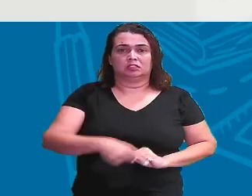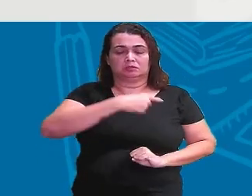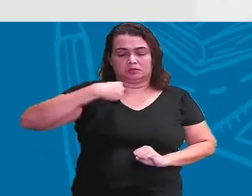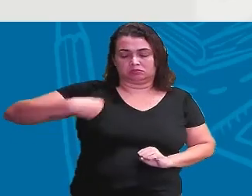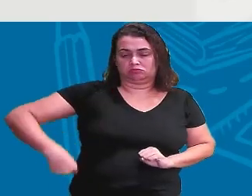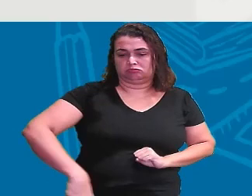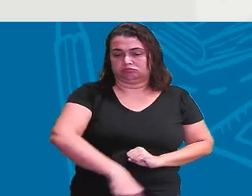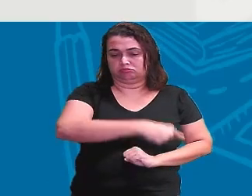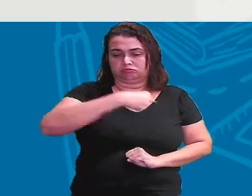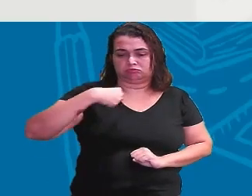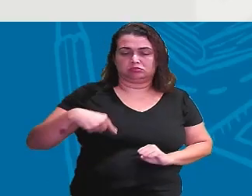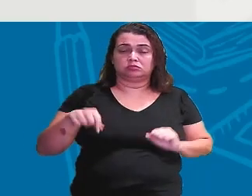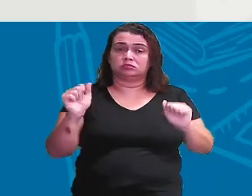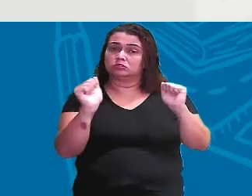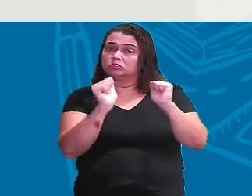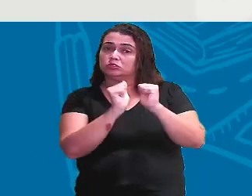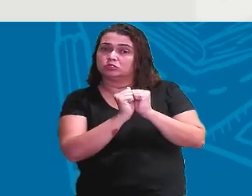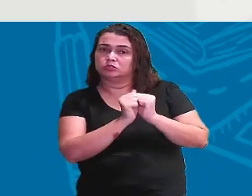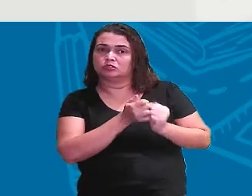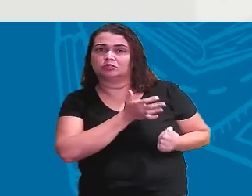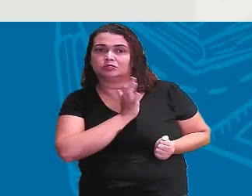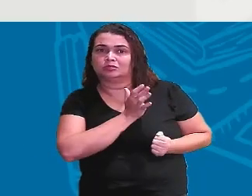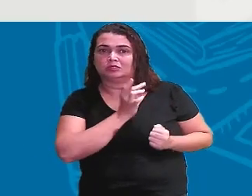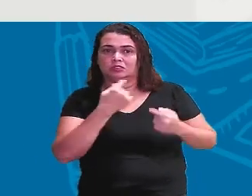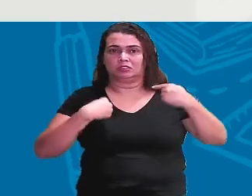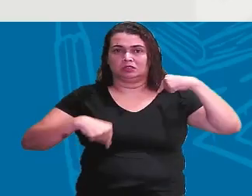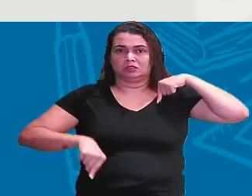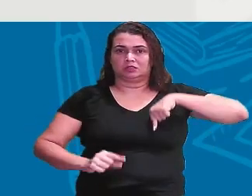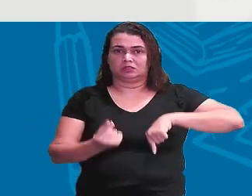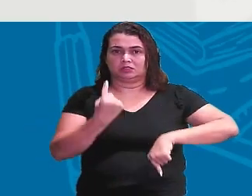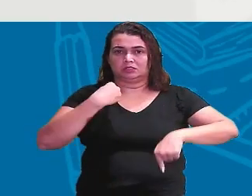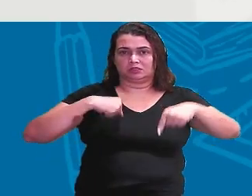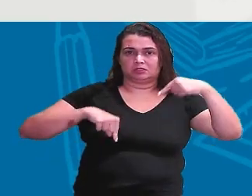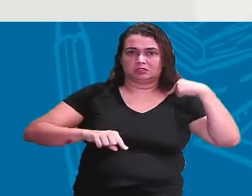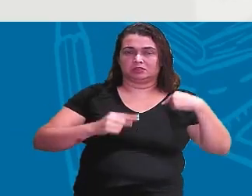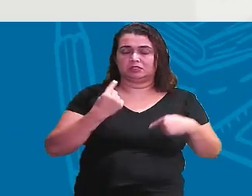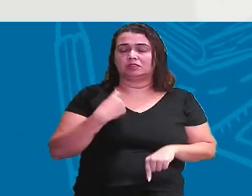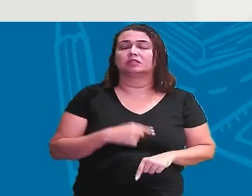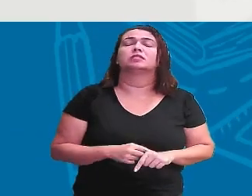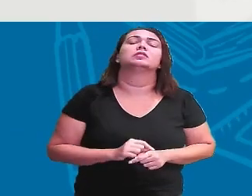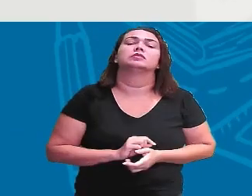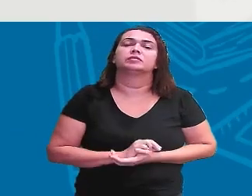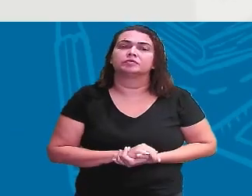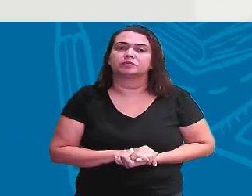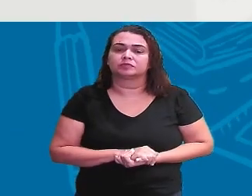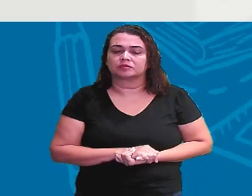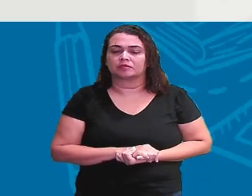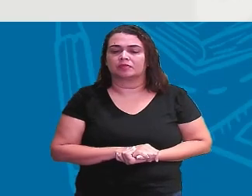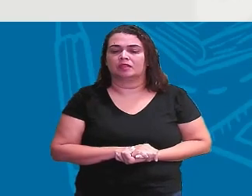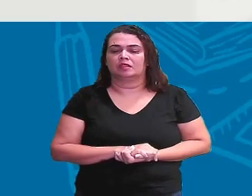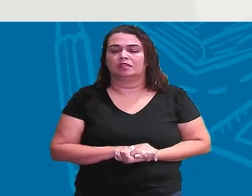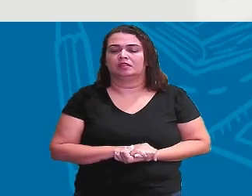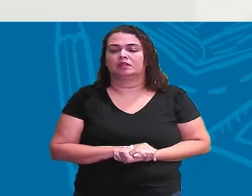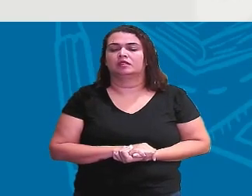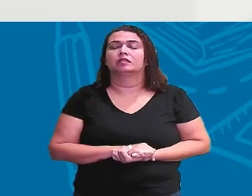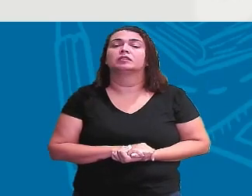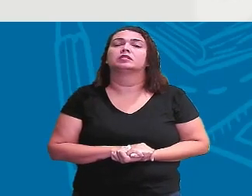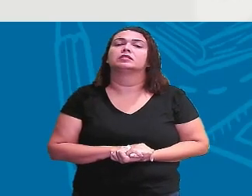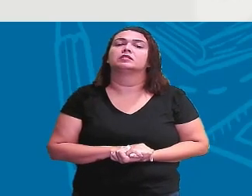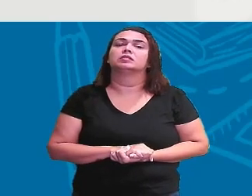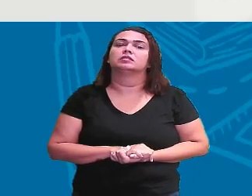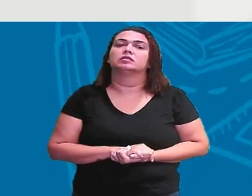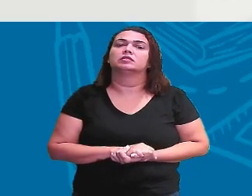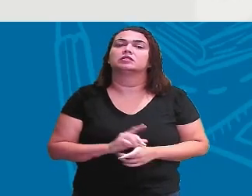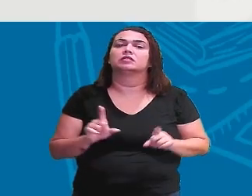sistema cardiovascular e vai ser o objeto dessa nossa aula de hoje, tá certo? E nós temos o